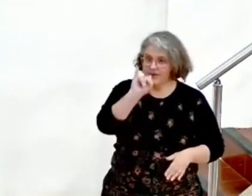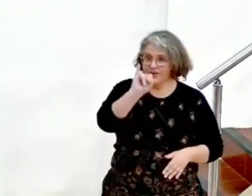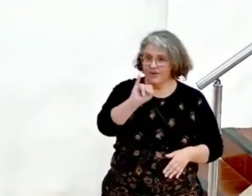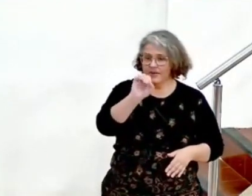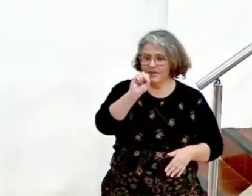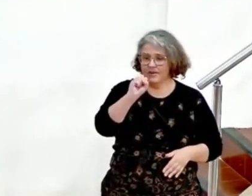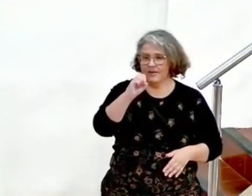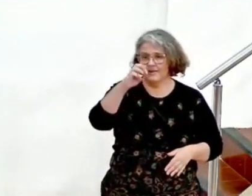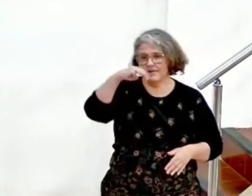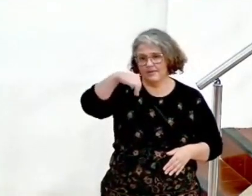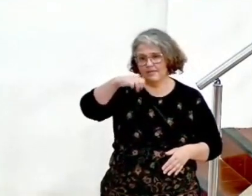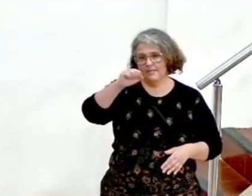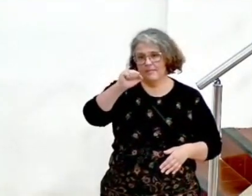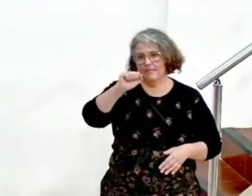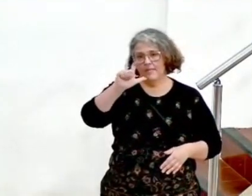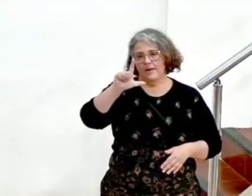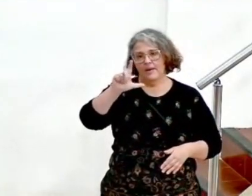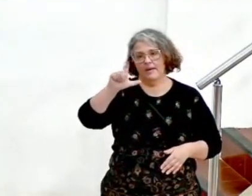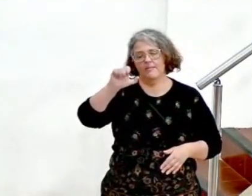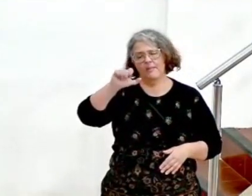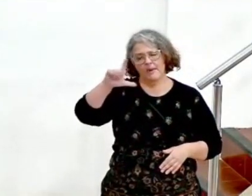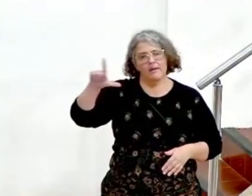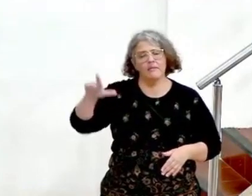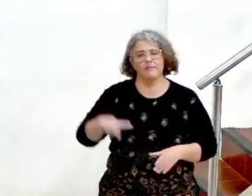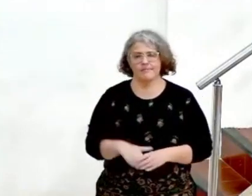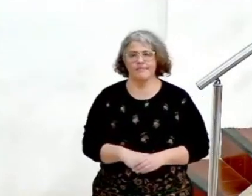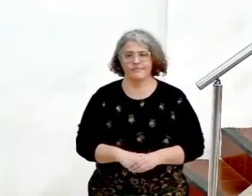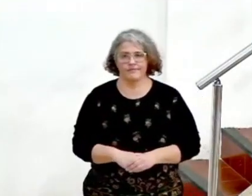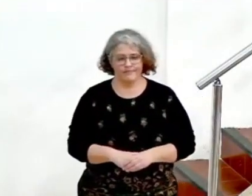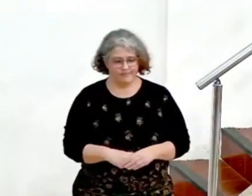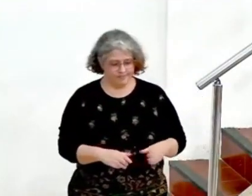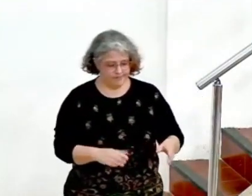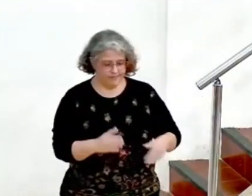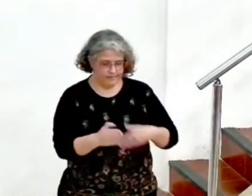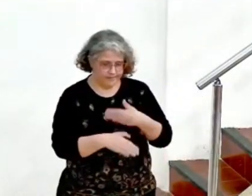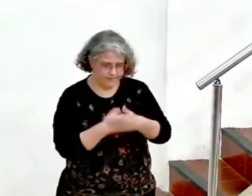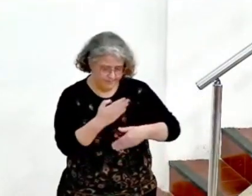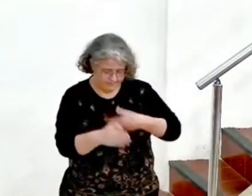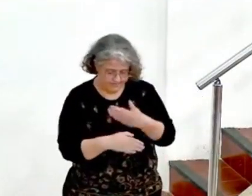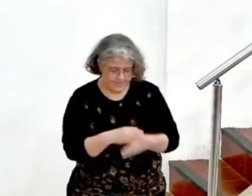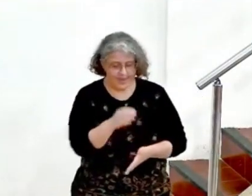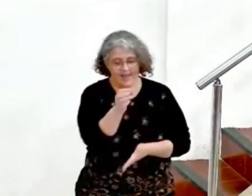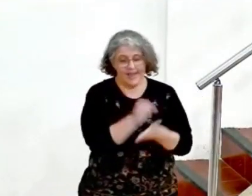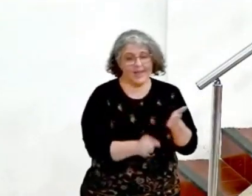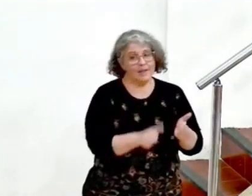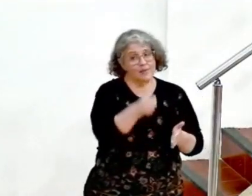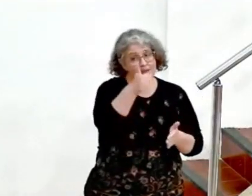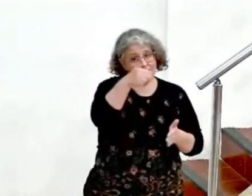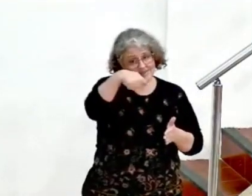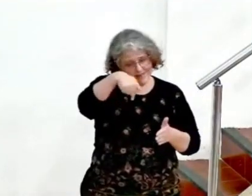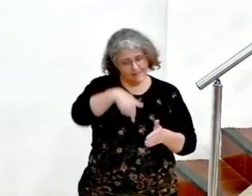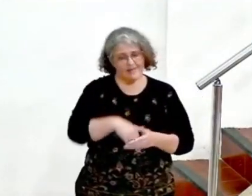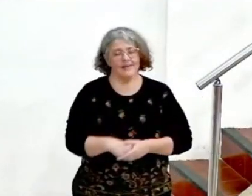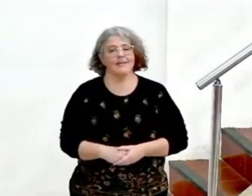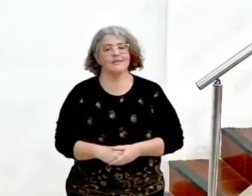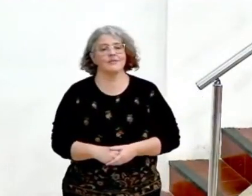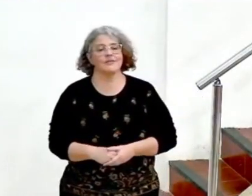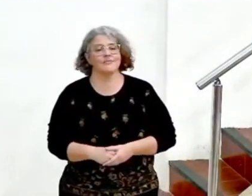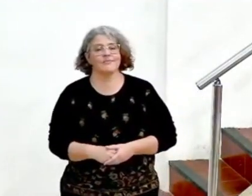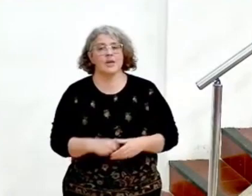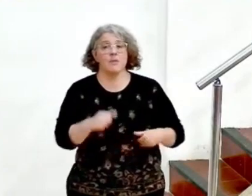capítulo 17. O capítulo 17 é Deus renovando essa aliança, inclusive mudando o nome de